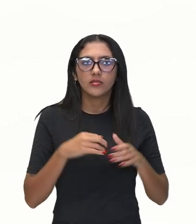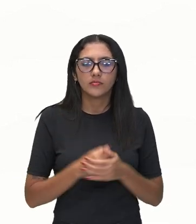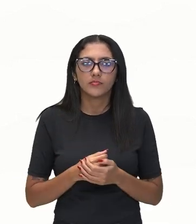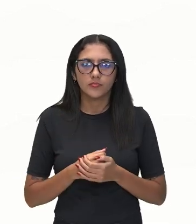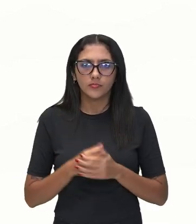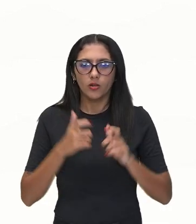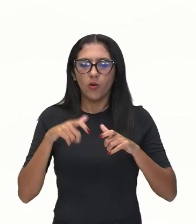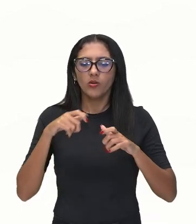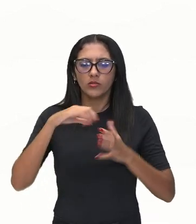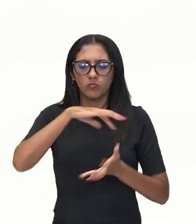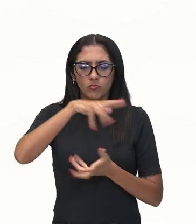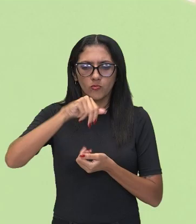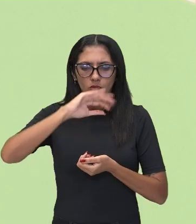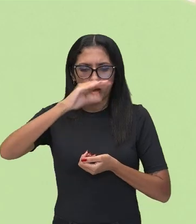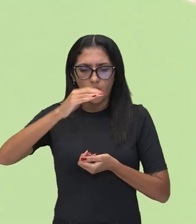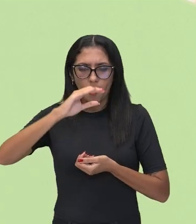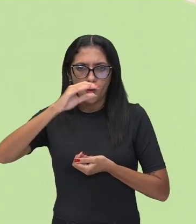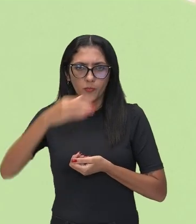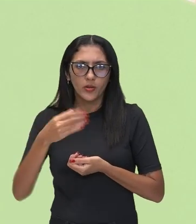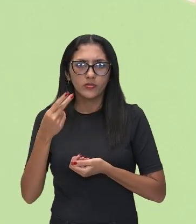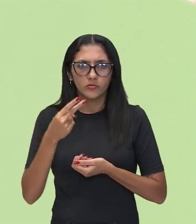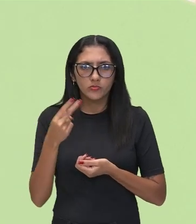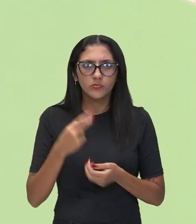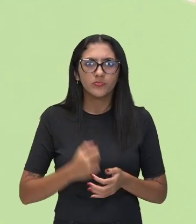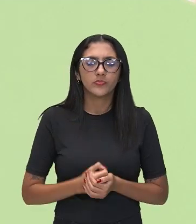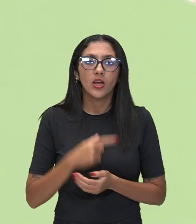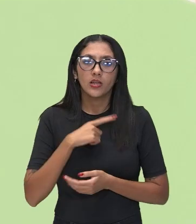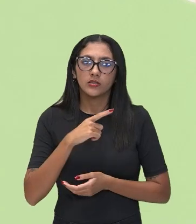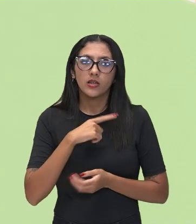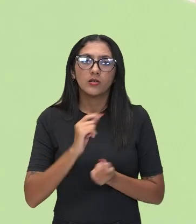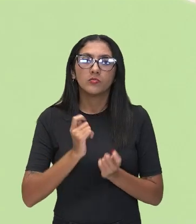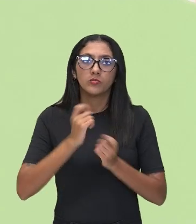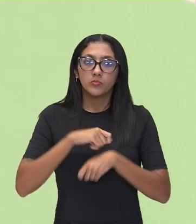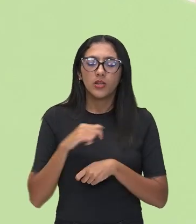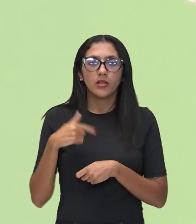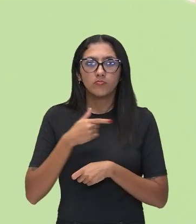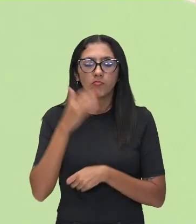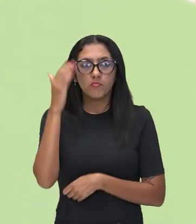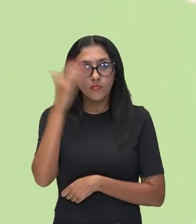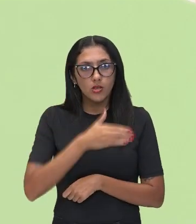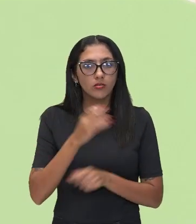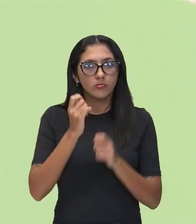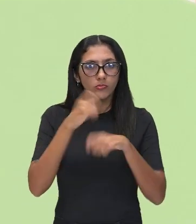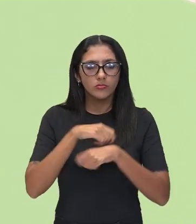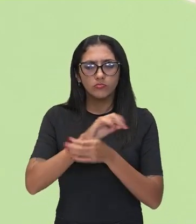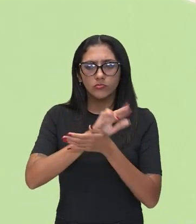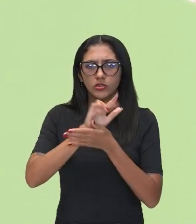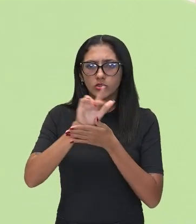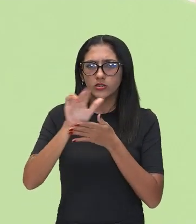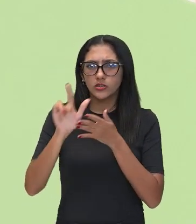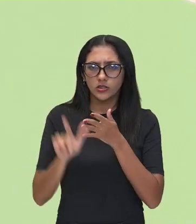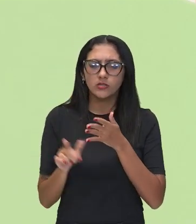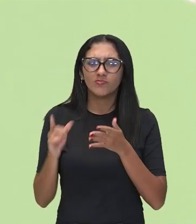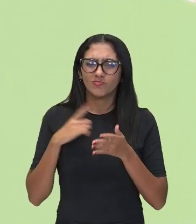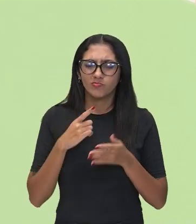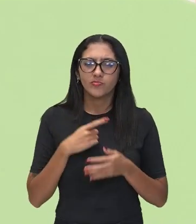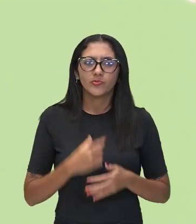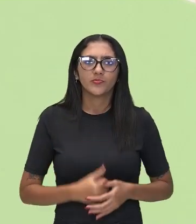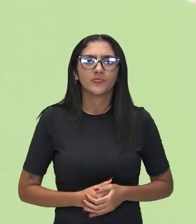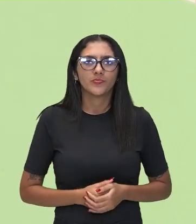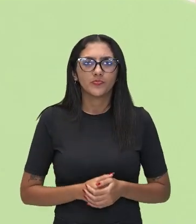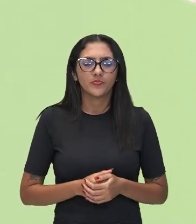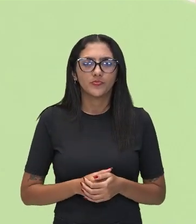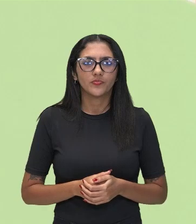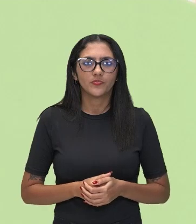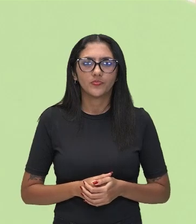até hoje, os ambientes naturais permitem a gente comprovar que a diversidade biológica é muito grande. E quando